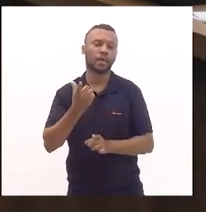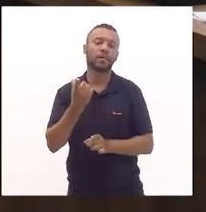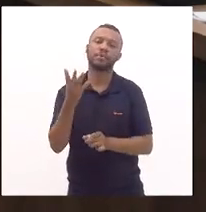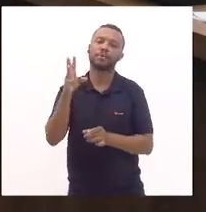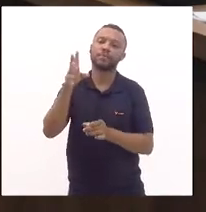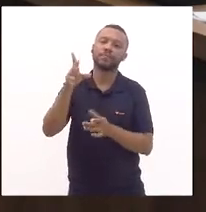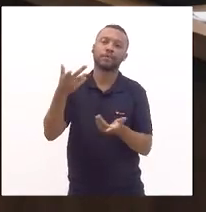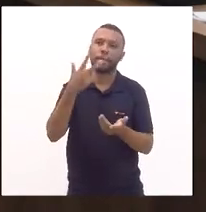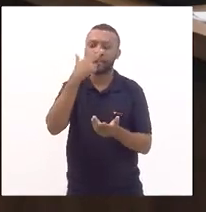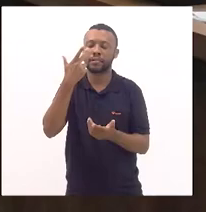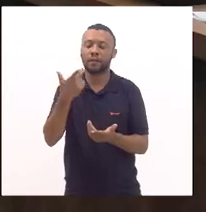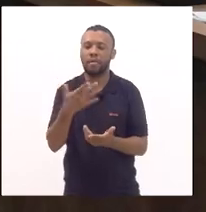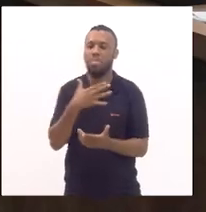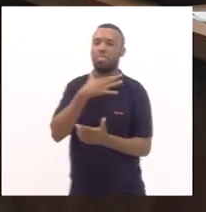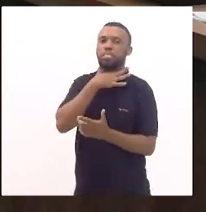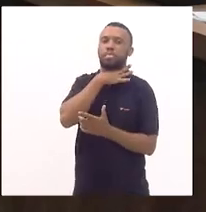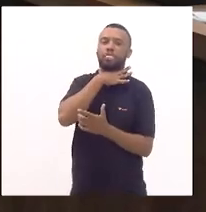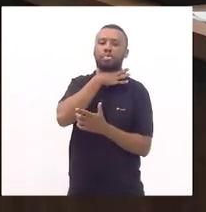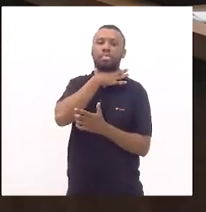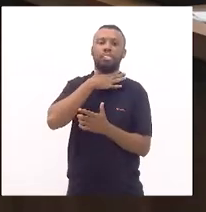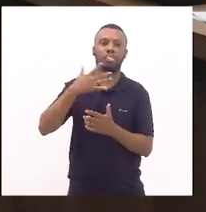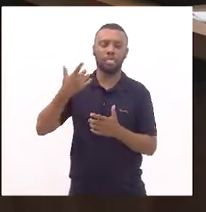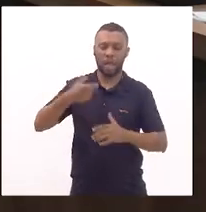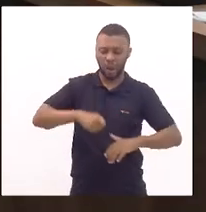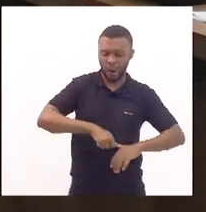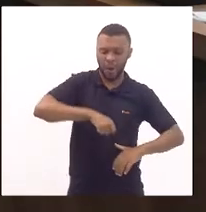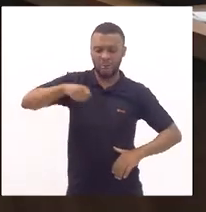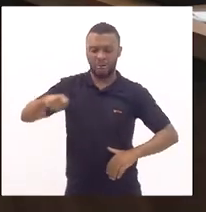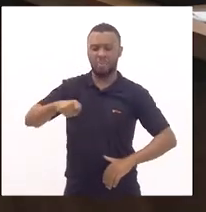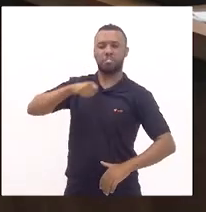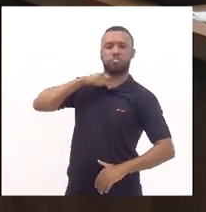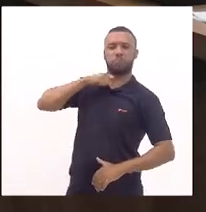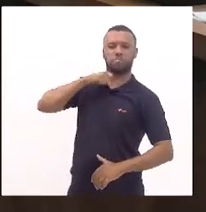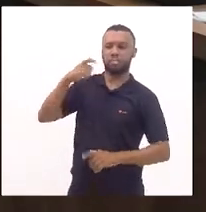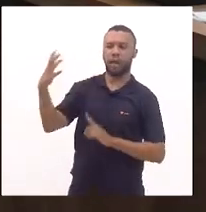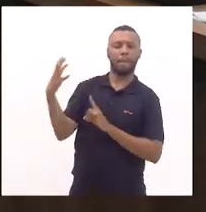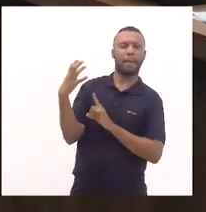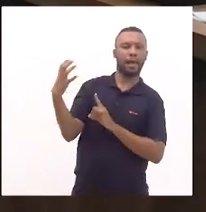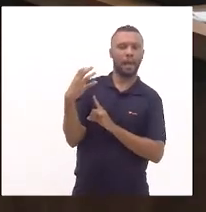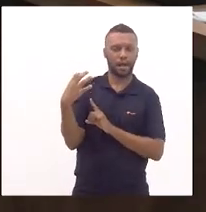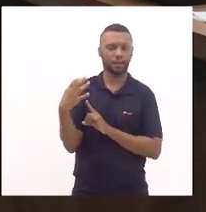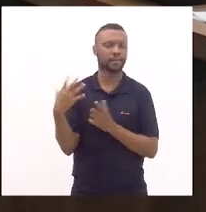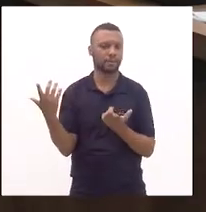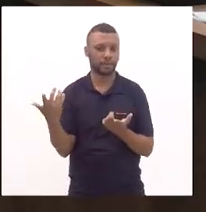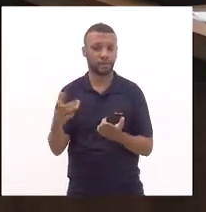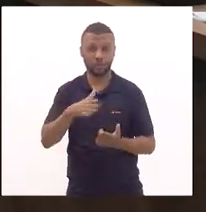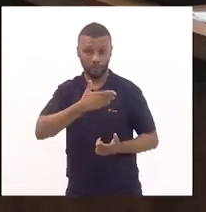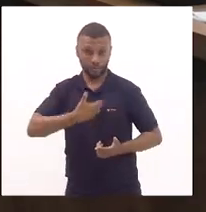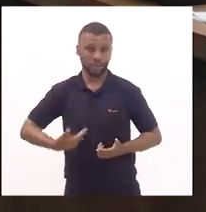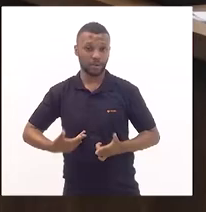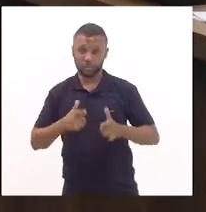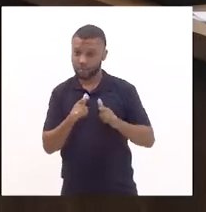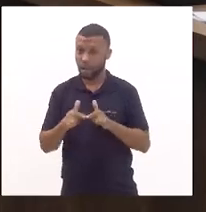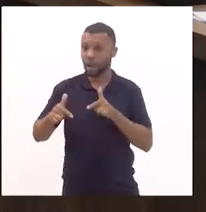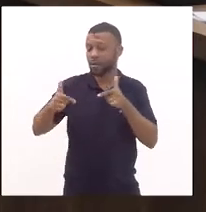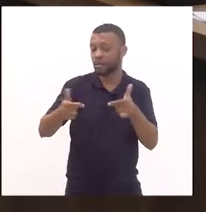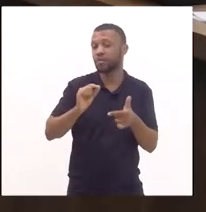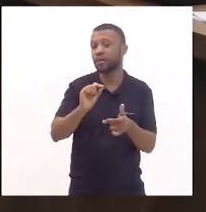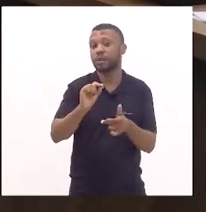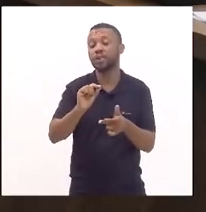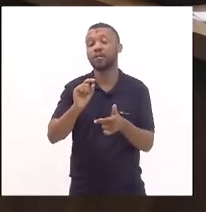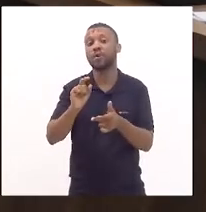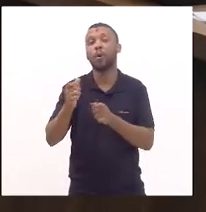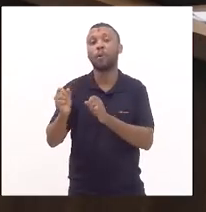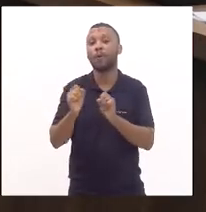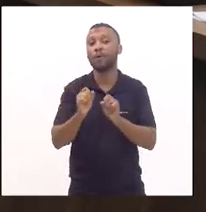em cima do pescoço. Quer dizer, já há, por parte do governo, uma ação no sentido de que o